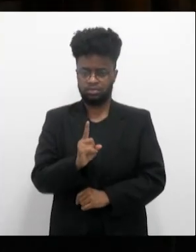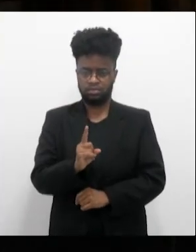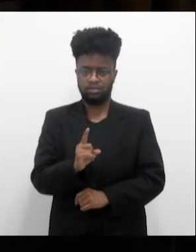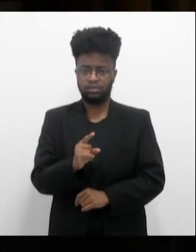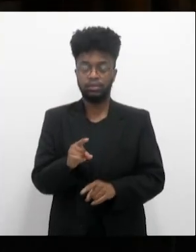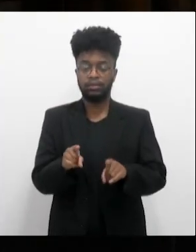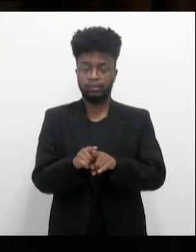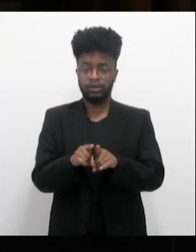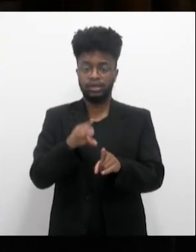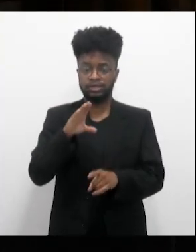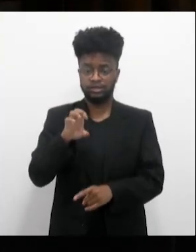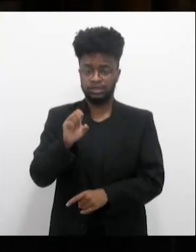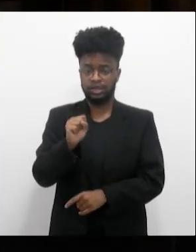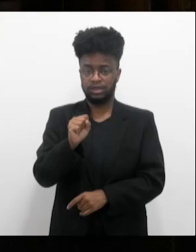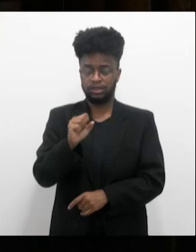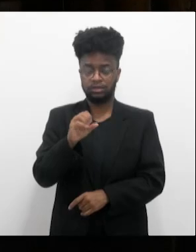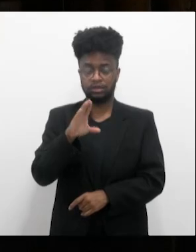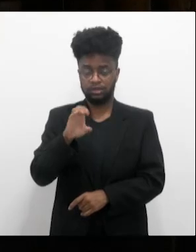também na SEDAI,